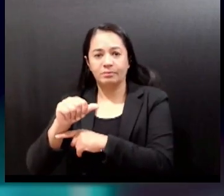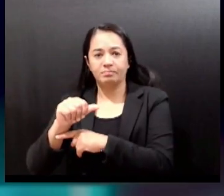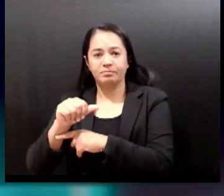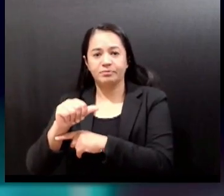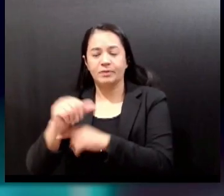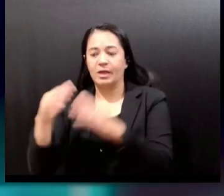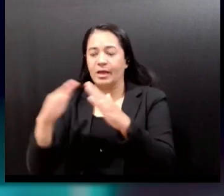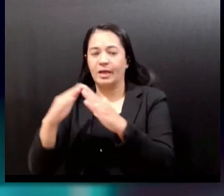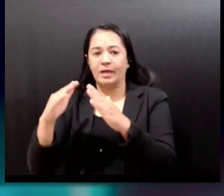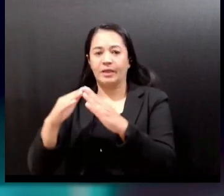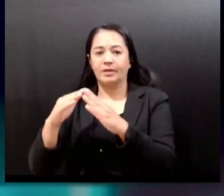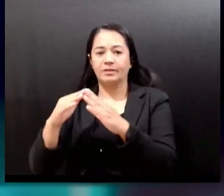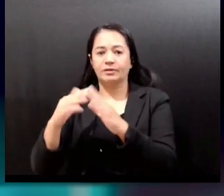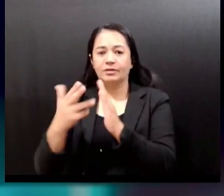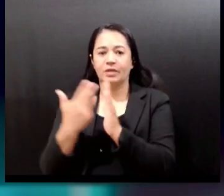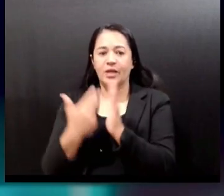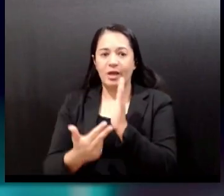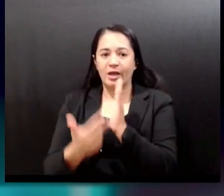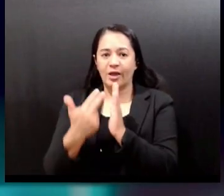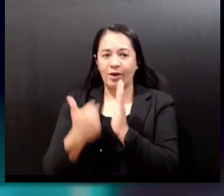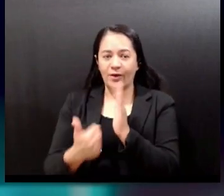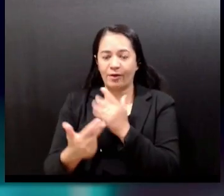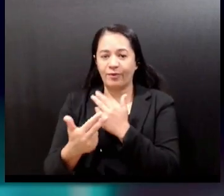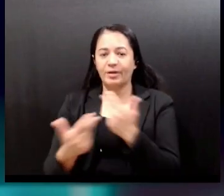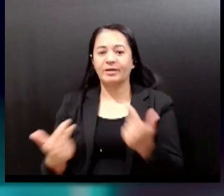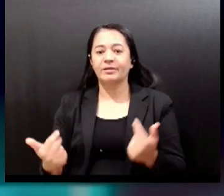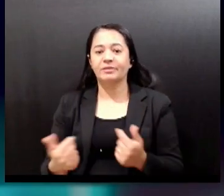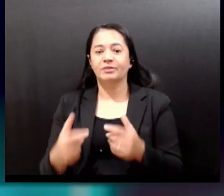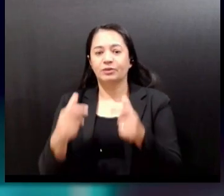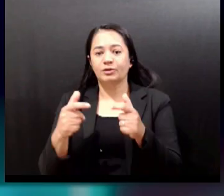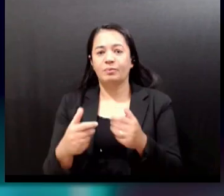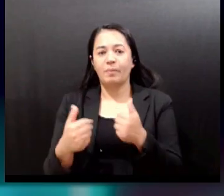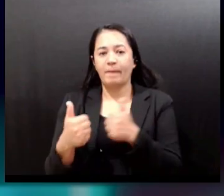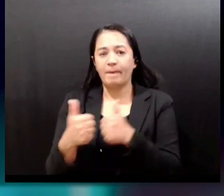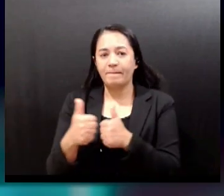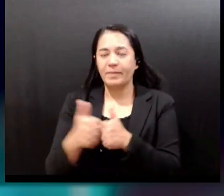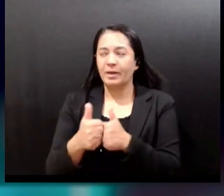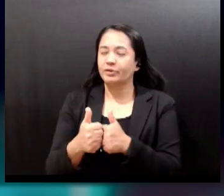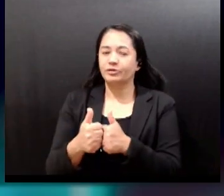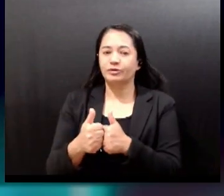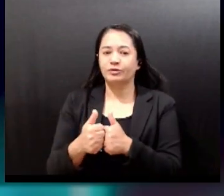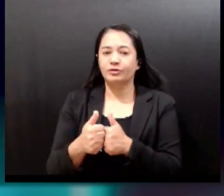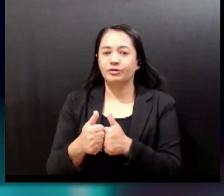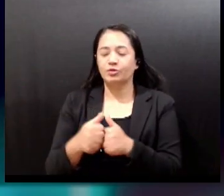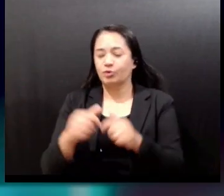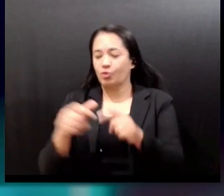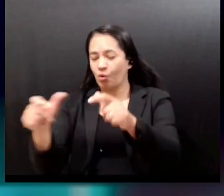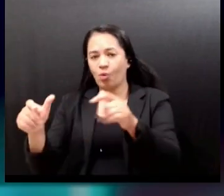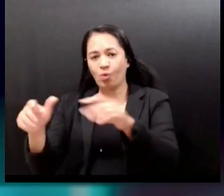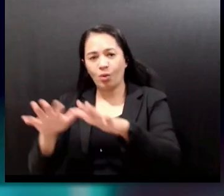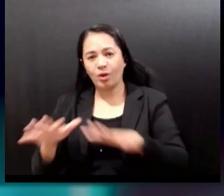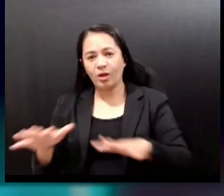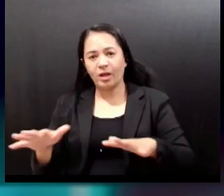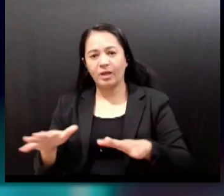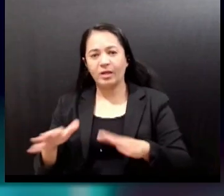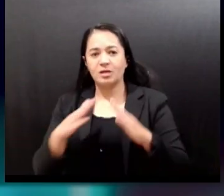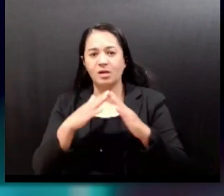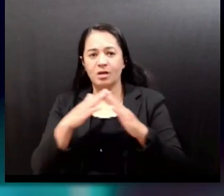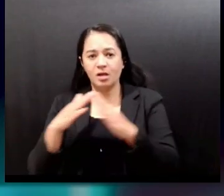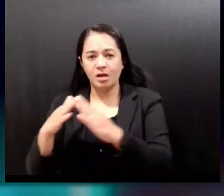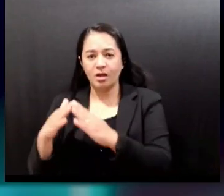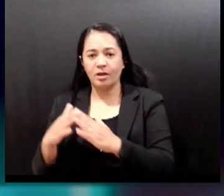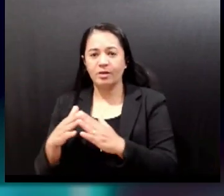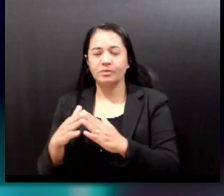Aquarela, que está localizada na beira da Santos Dumont, ou seja, uma região periférica, pouco assistida,